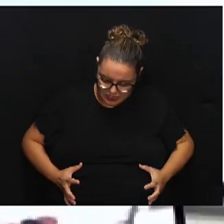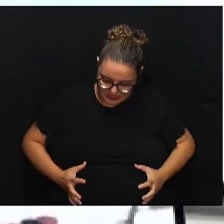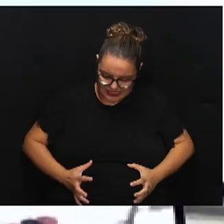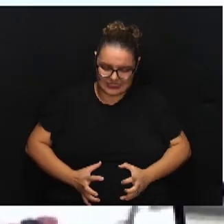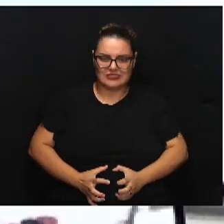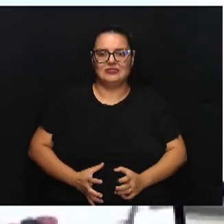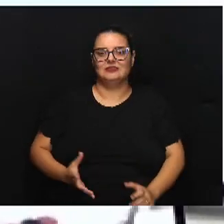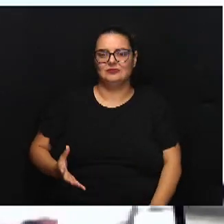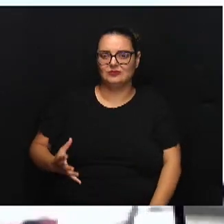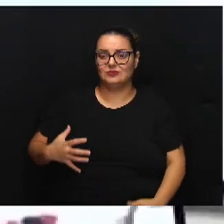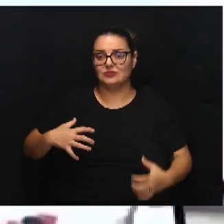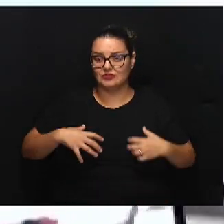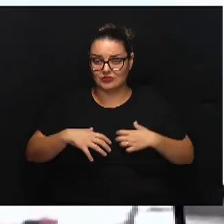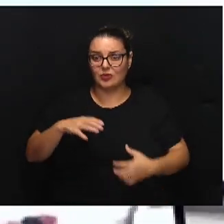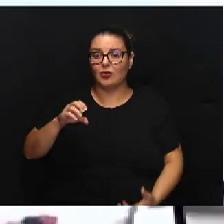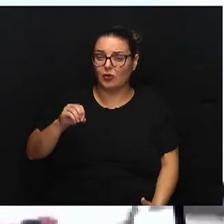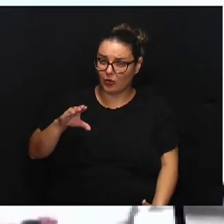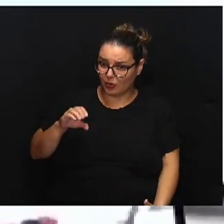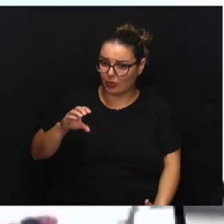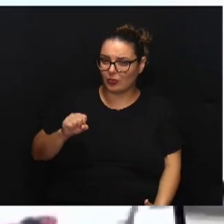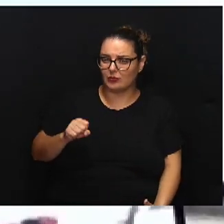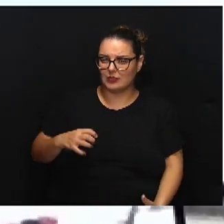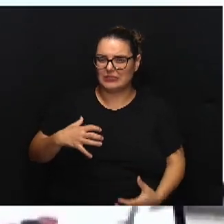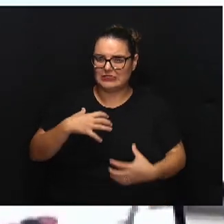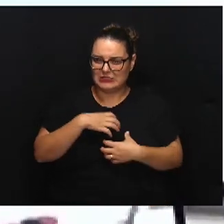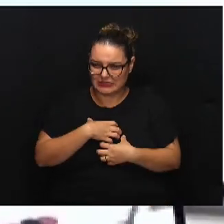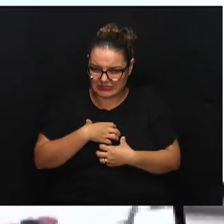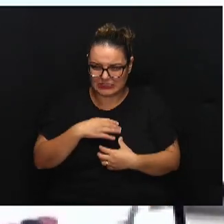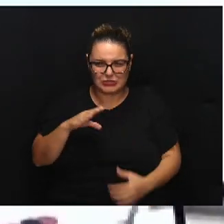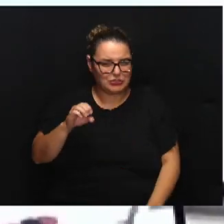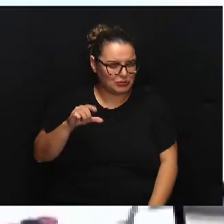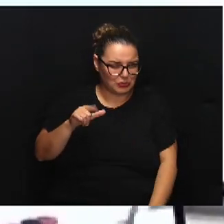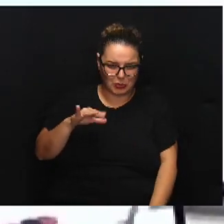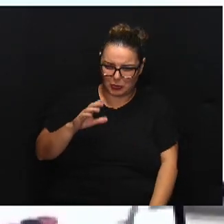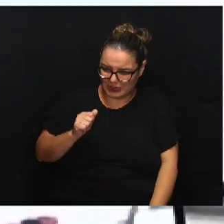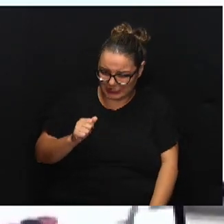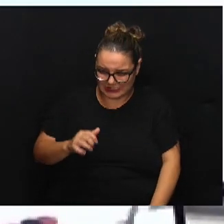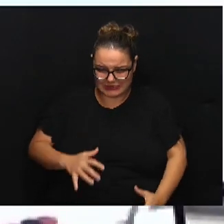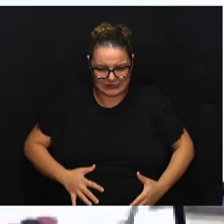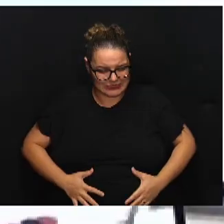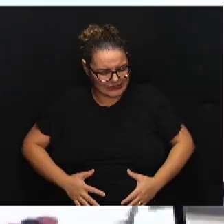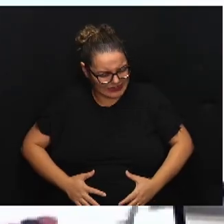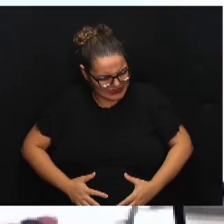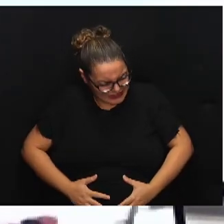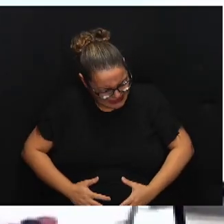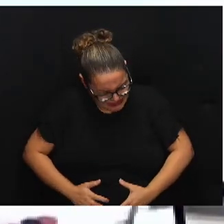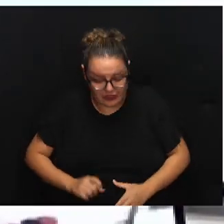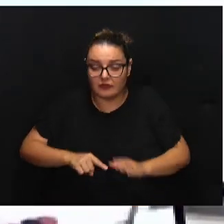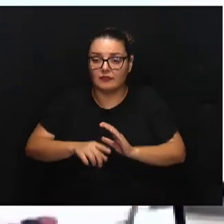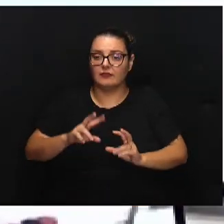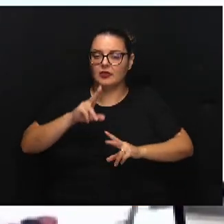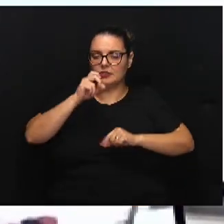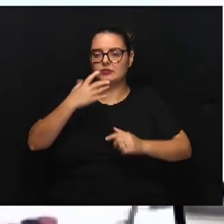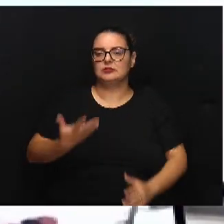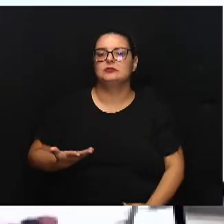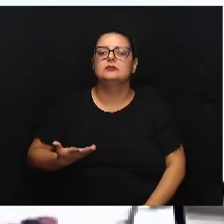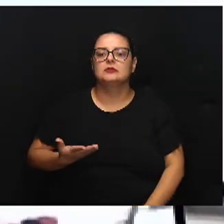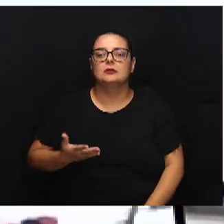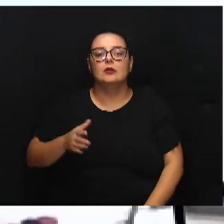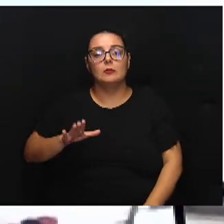de órgão oco que a gente fala dá uma sensação de cólica, é uma sensação de cólica intensa, mas que vai